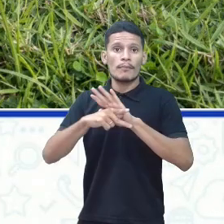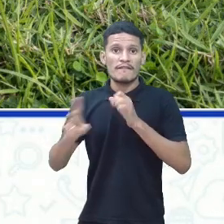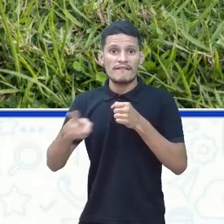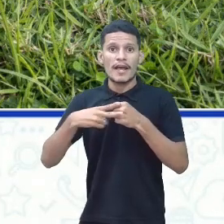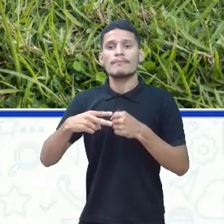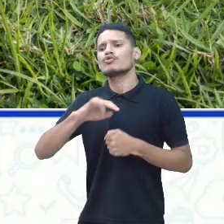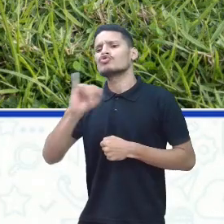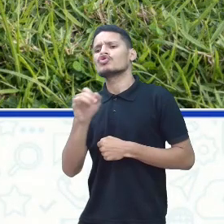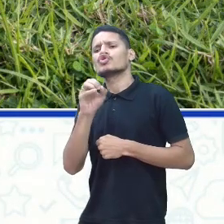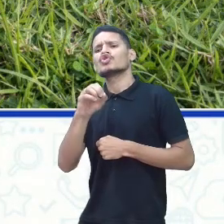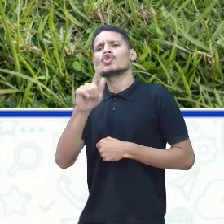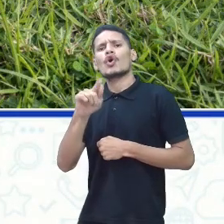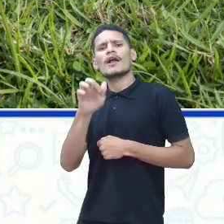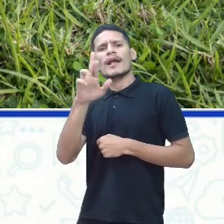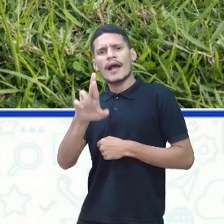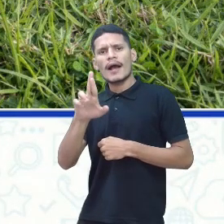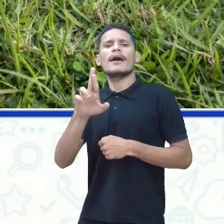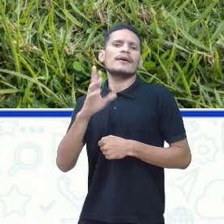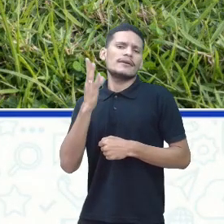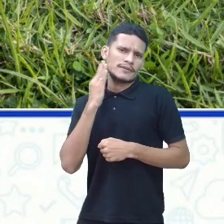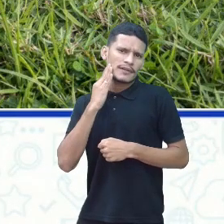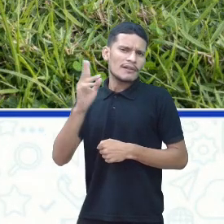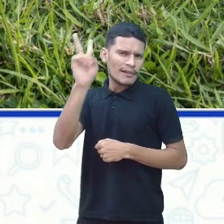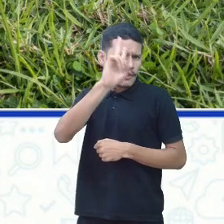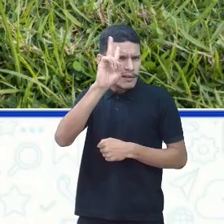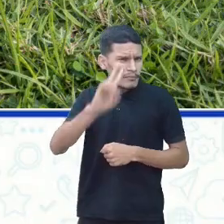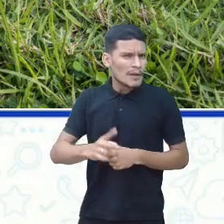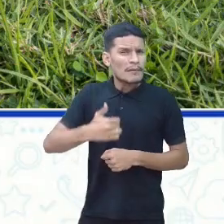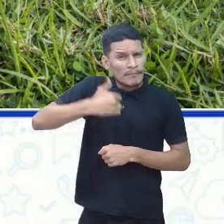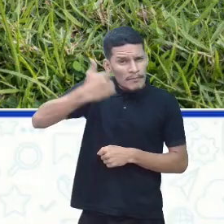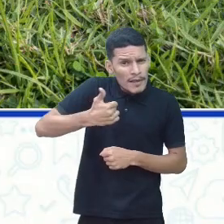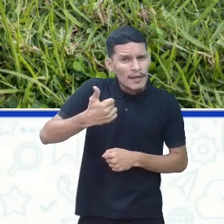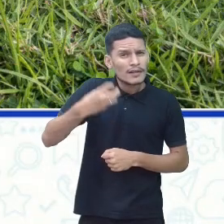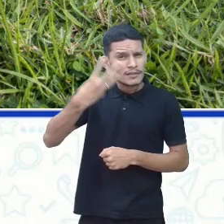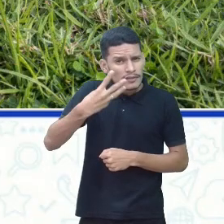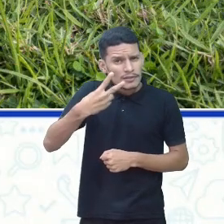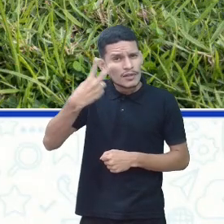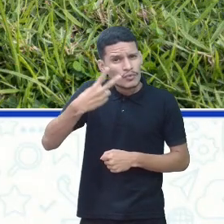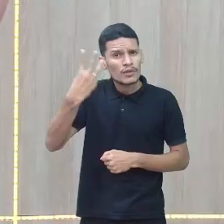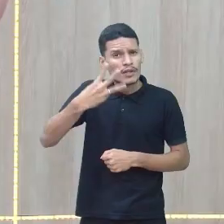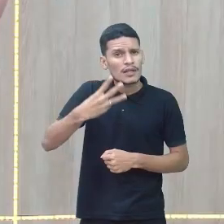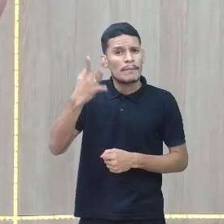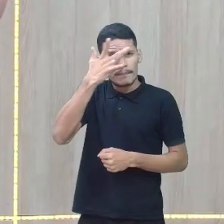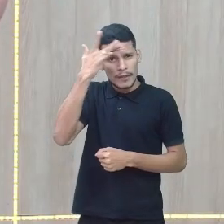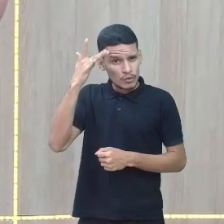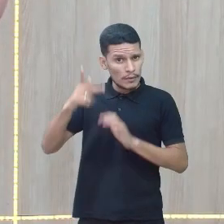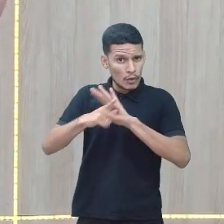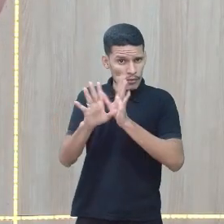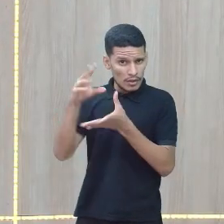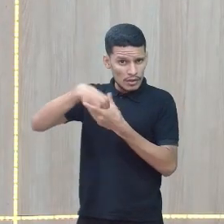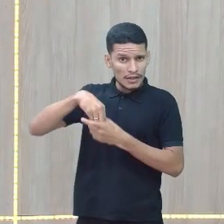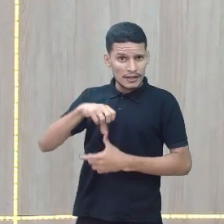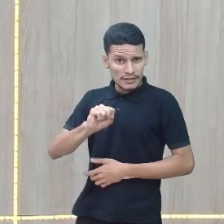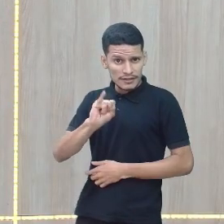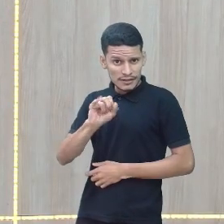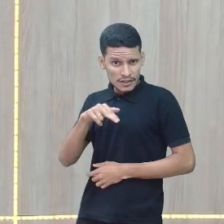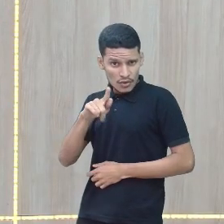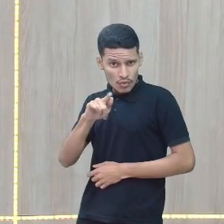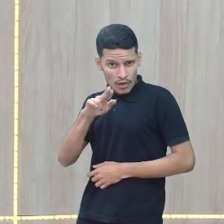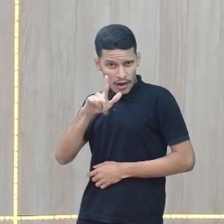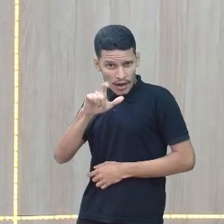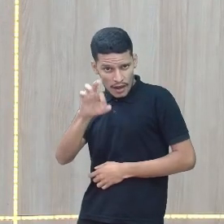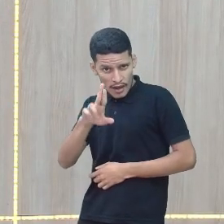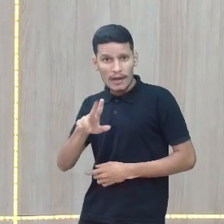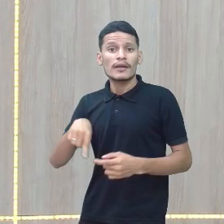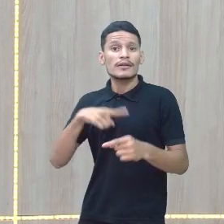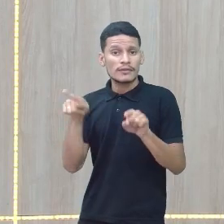jogar, não é? Lembra lá da primeira, segunda, terceira pessoa do singular e primeira,